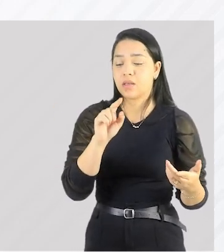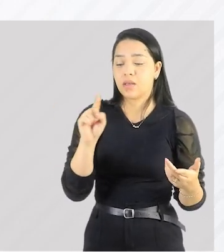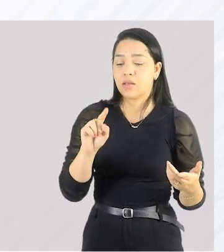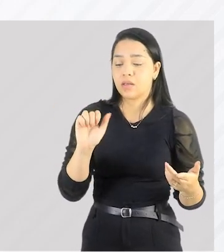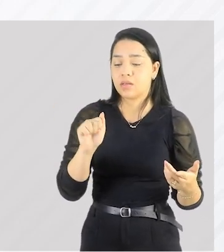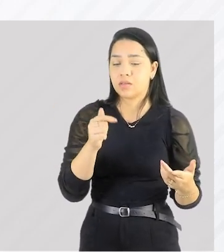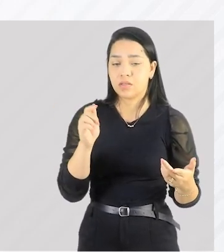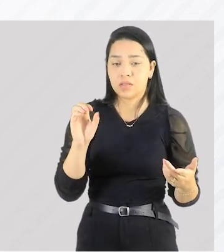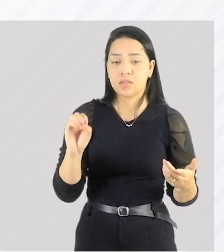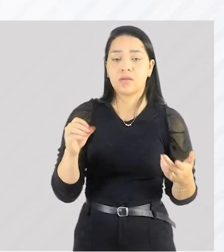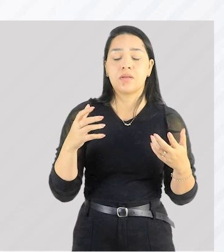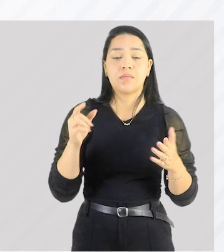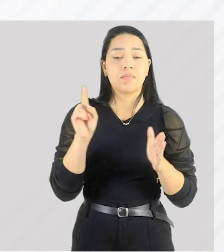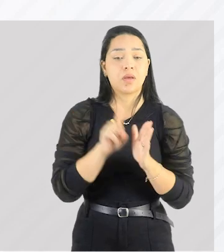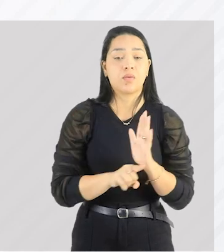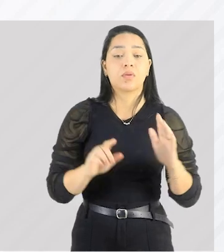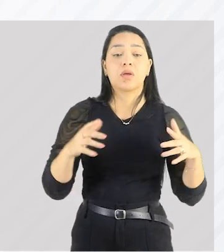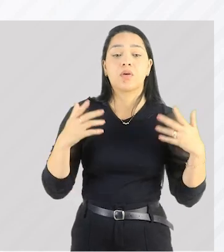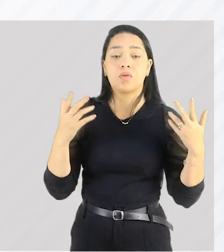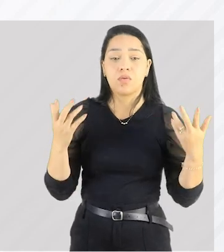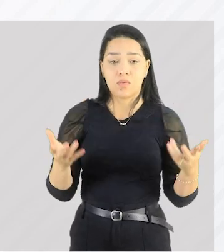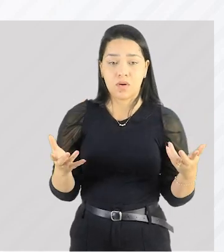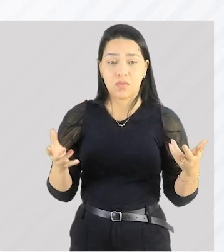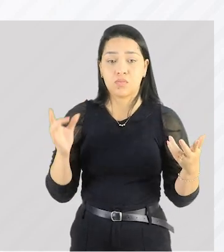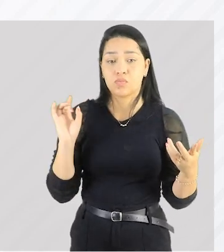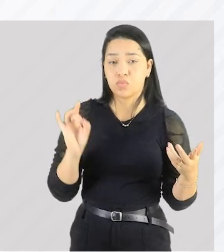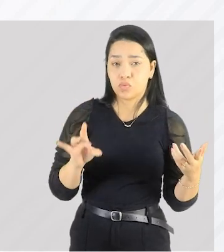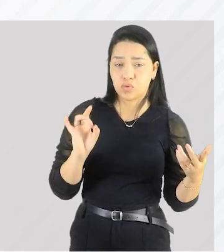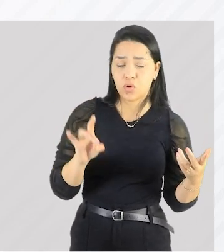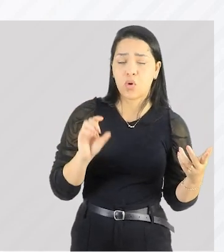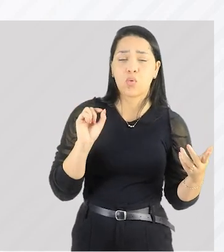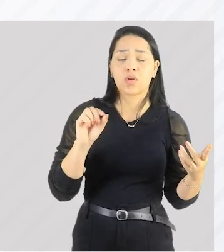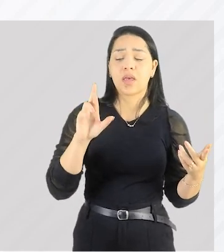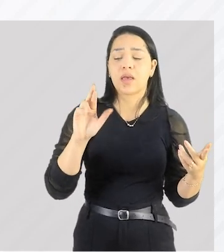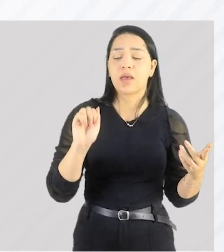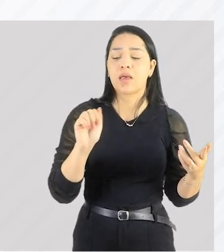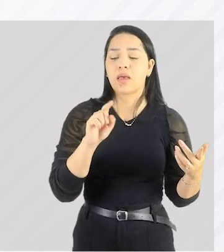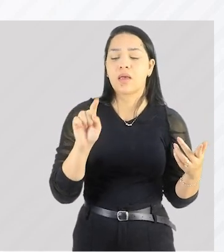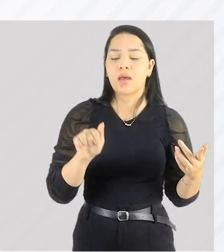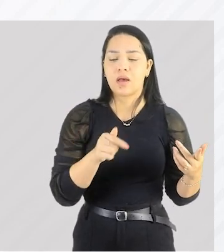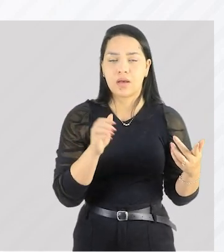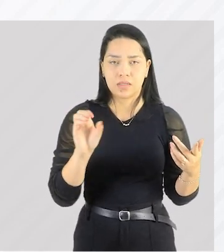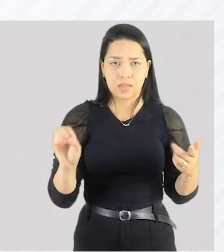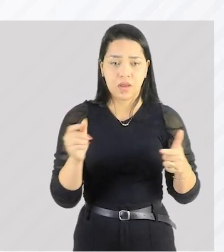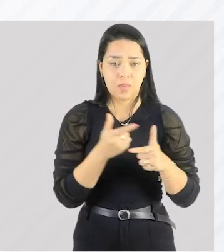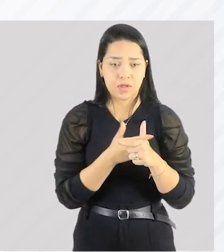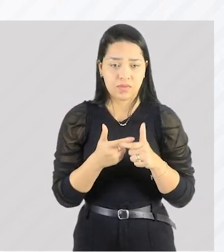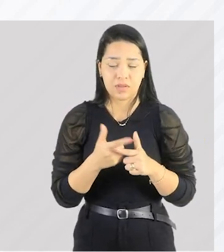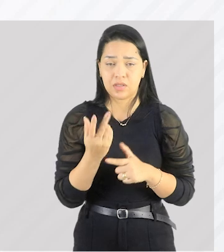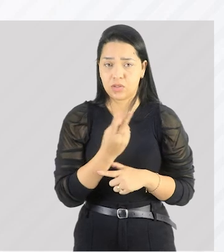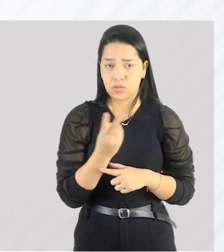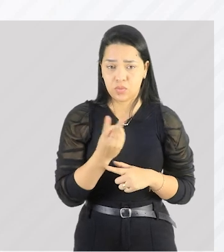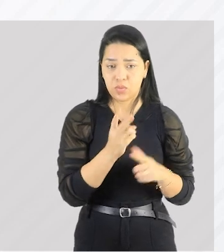E ele é bem direto mesmo, ele pergunta qual é a razão. Só lembrando, o que é razão? É uma divisão entre duas grandezas em